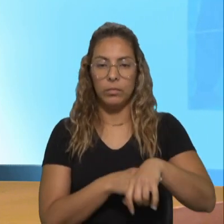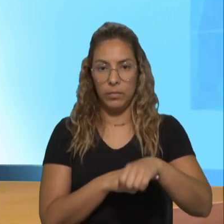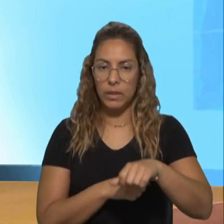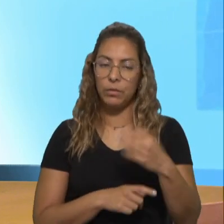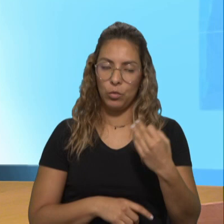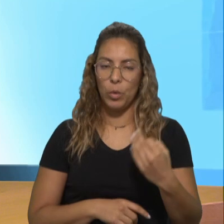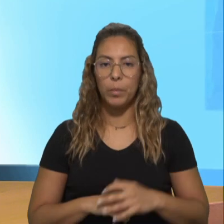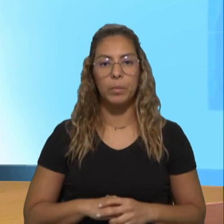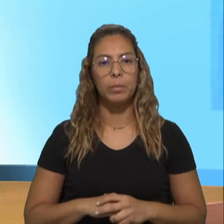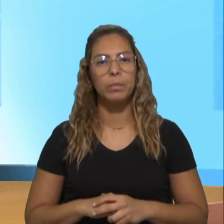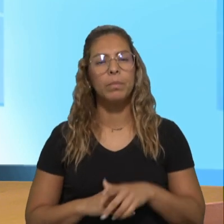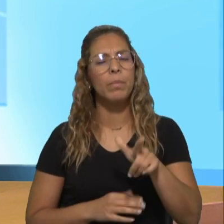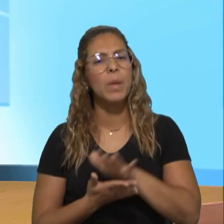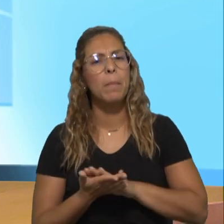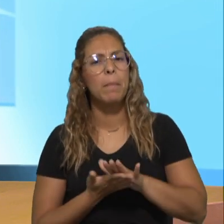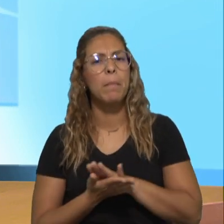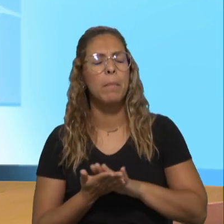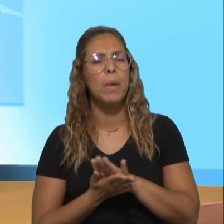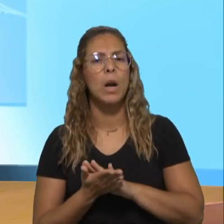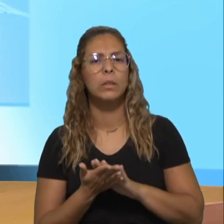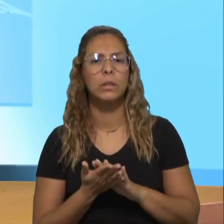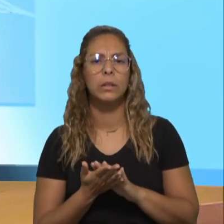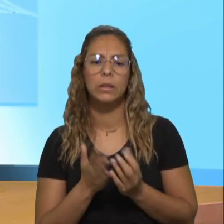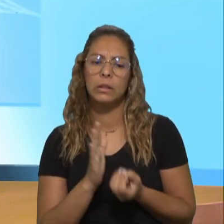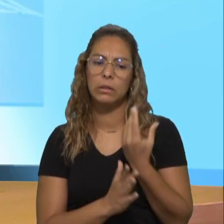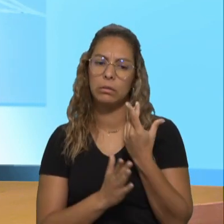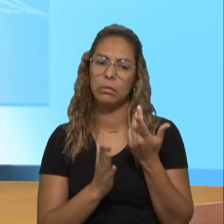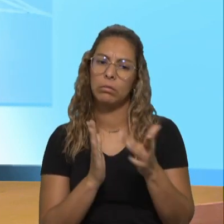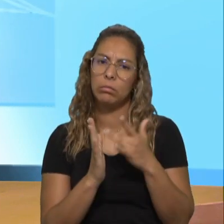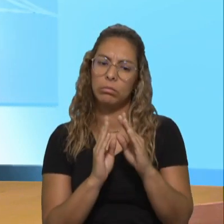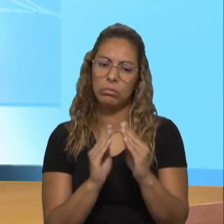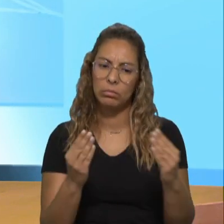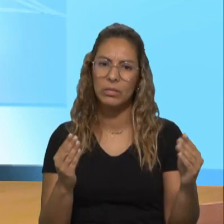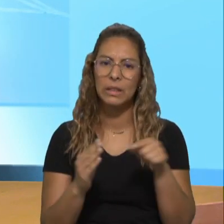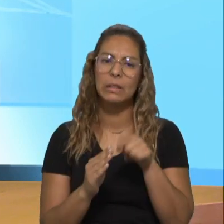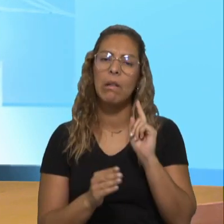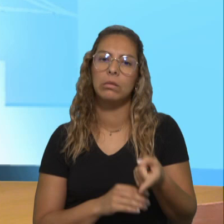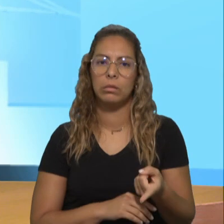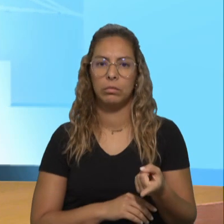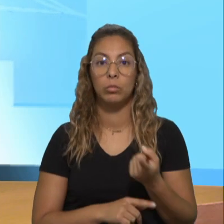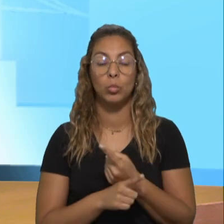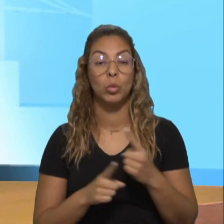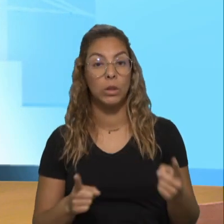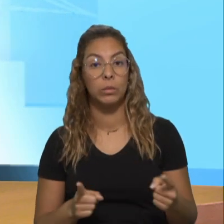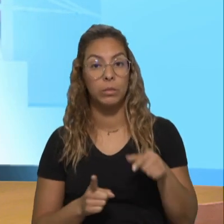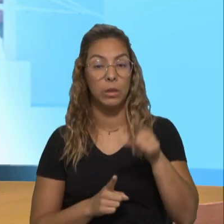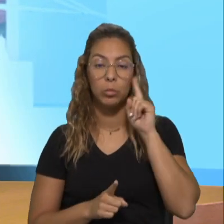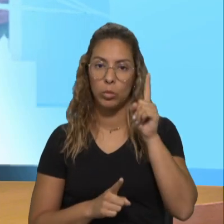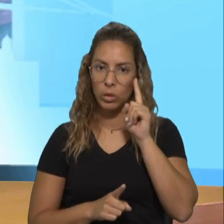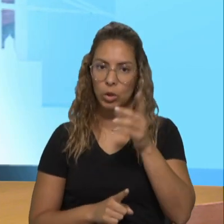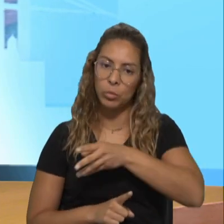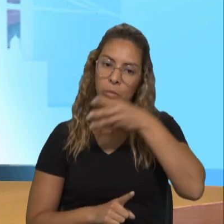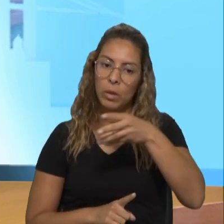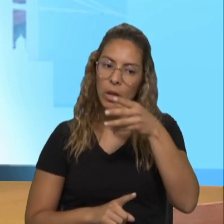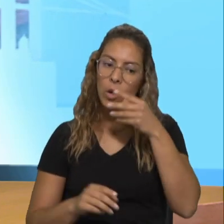Exatamente. Eu pergunto, o que é que está na base desta elaboração deste guia prático? muito porque importa esclarecer os jovens